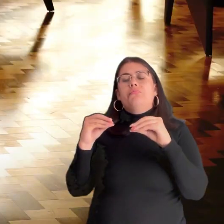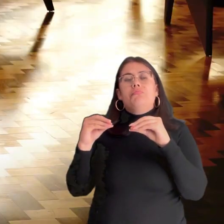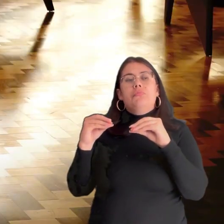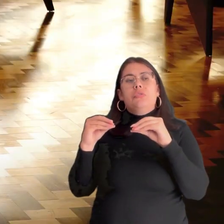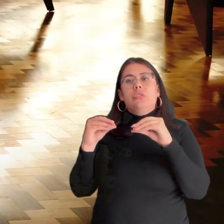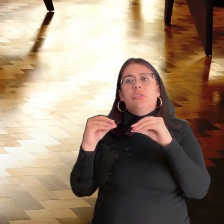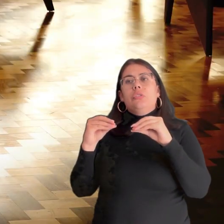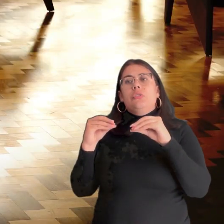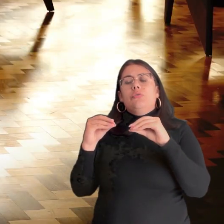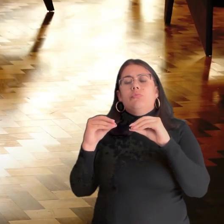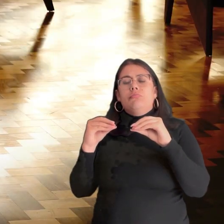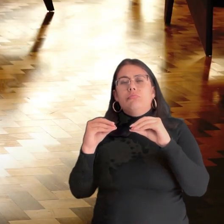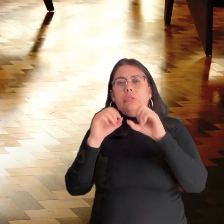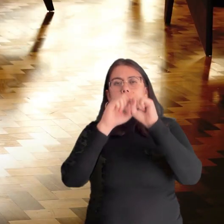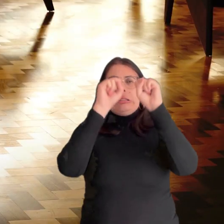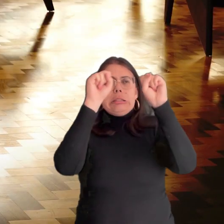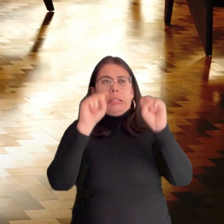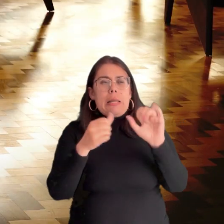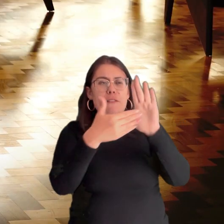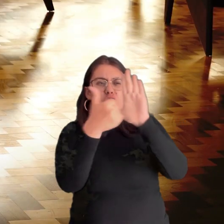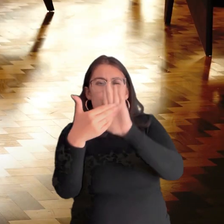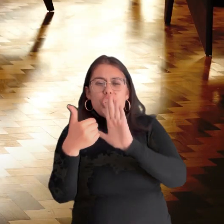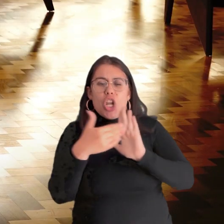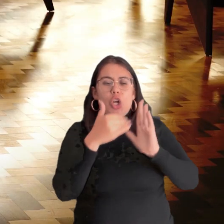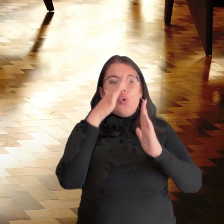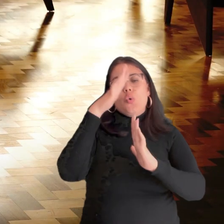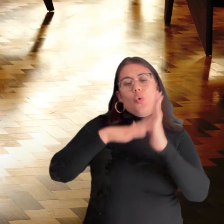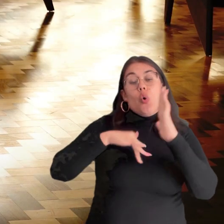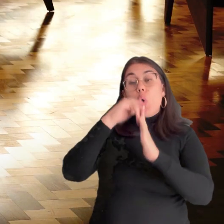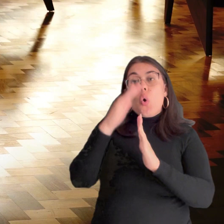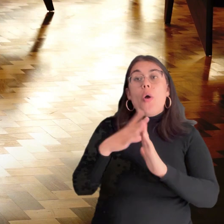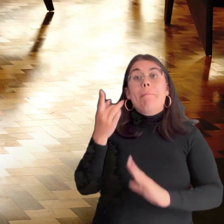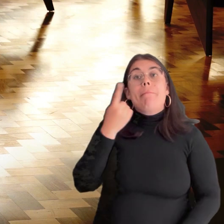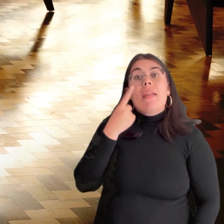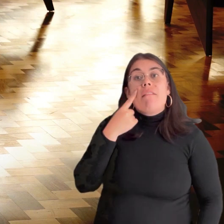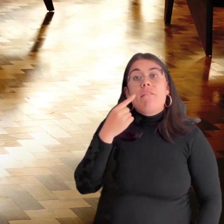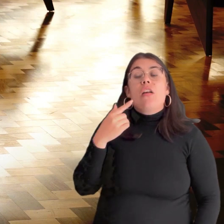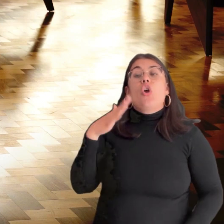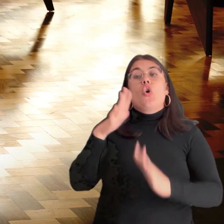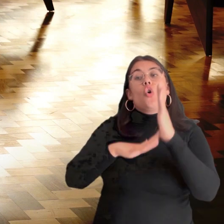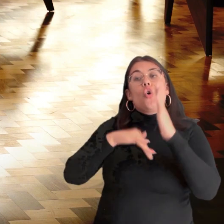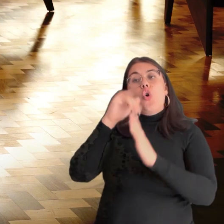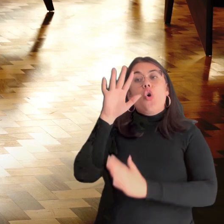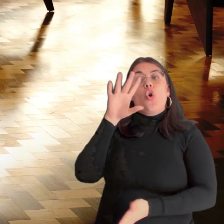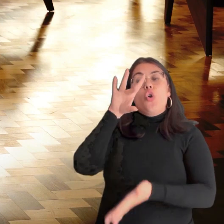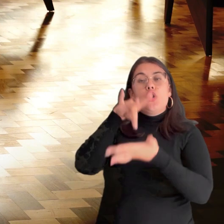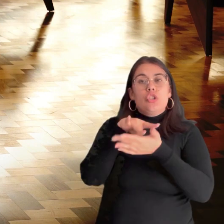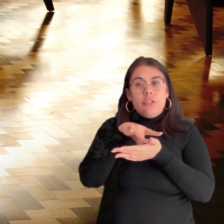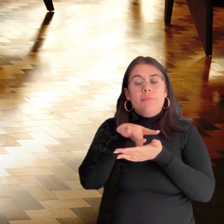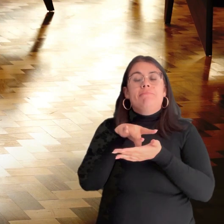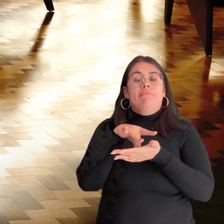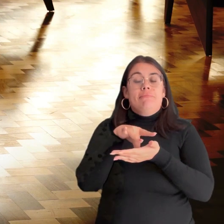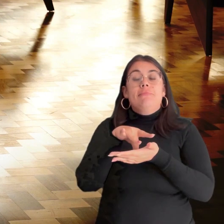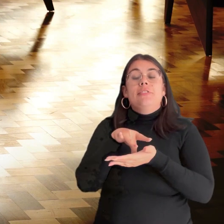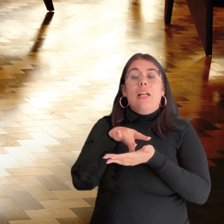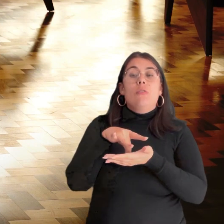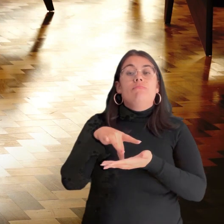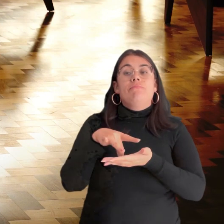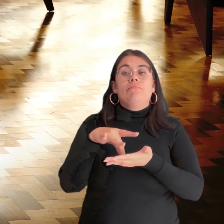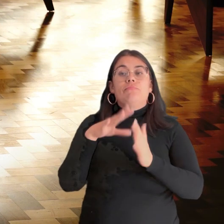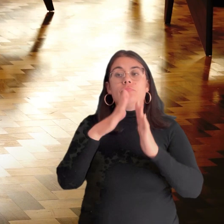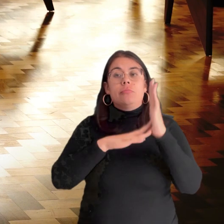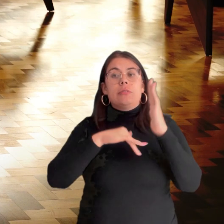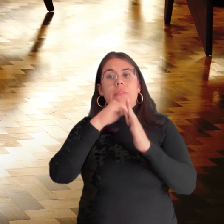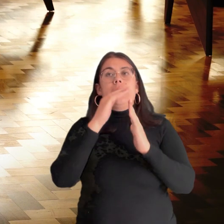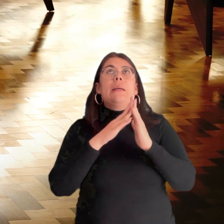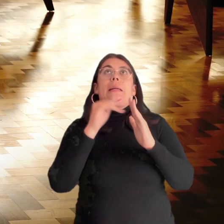descobrir cores originais ou materiais originais de tratamento das superfícies, piso, parede, teto e mesmo as regiões da